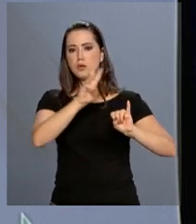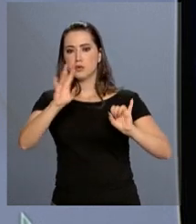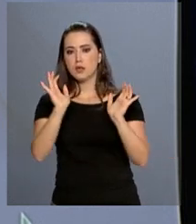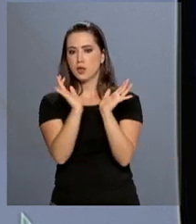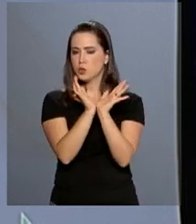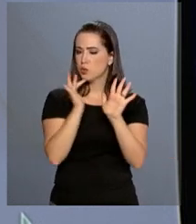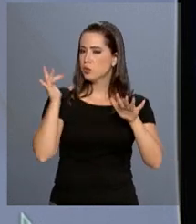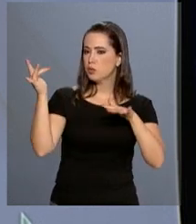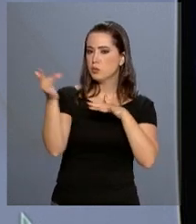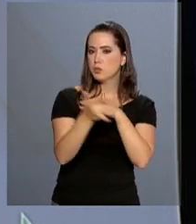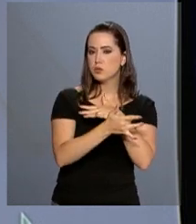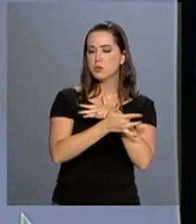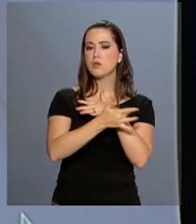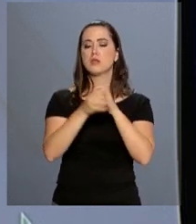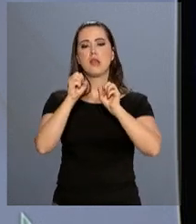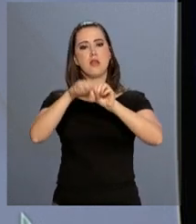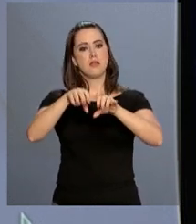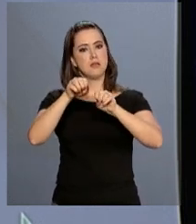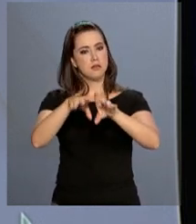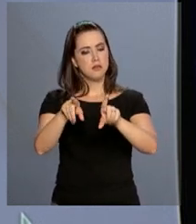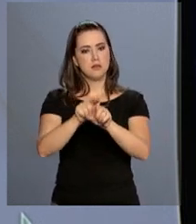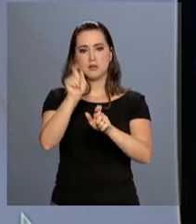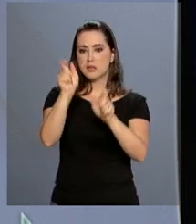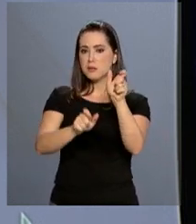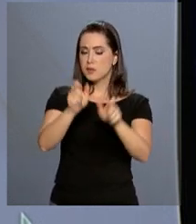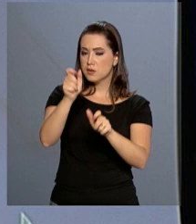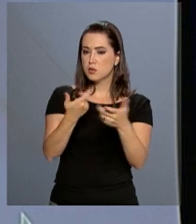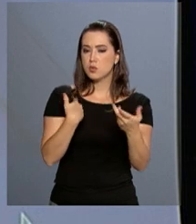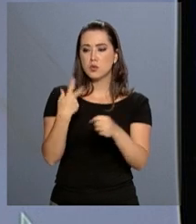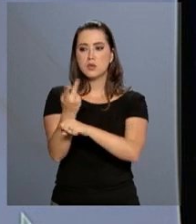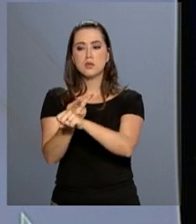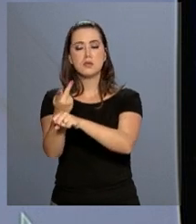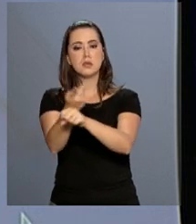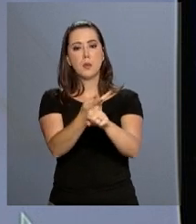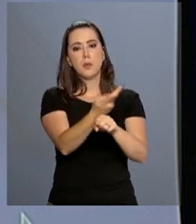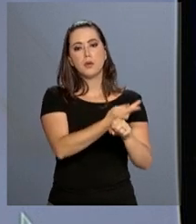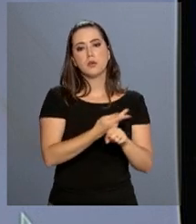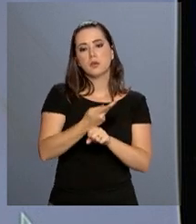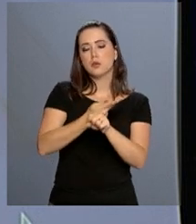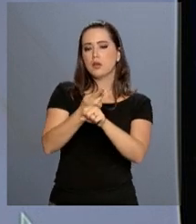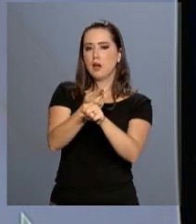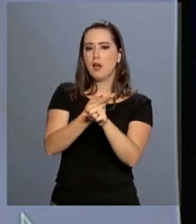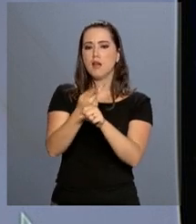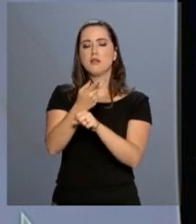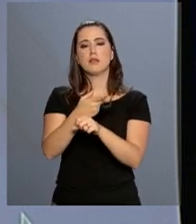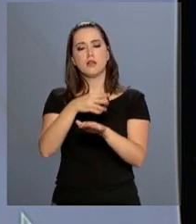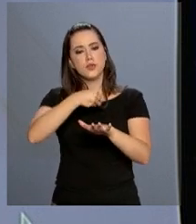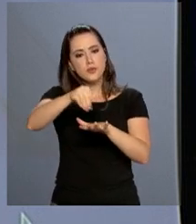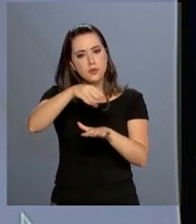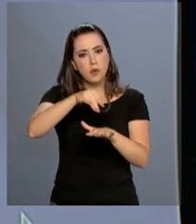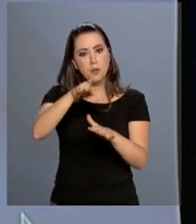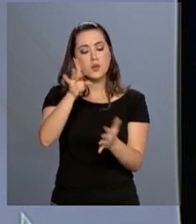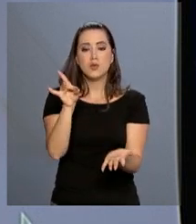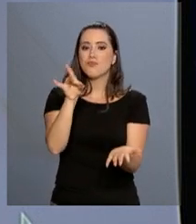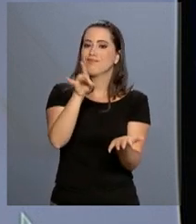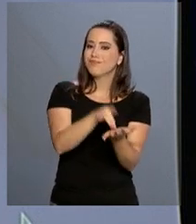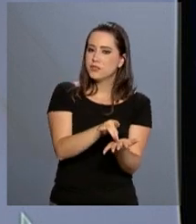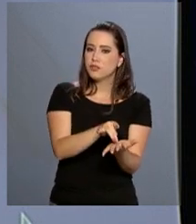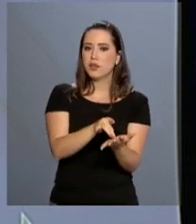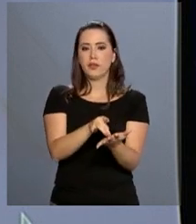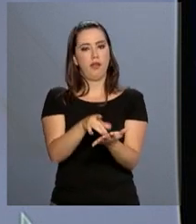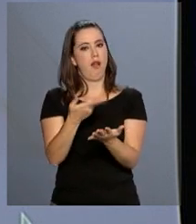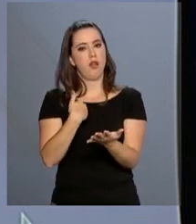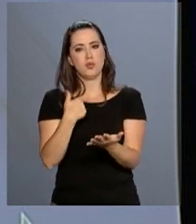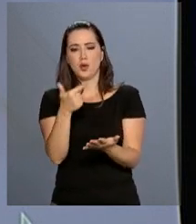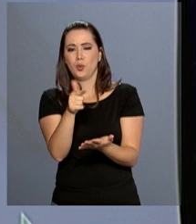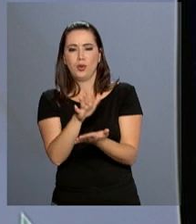sociais orientando a todos os candidatos que buscassem a orientação e esclarecimento oficial para fugir de